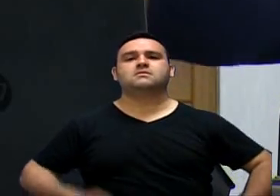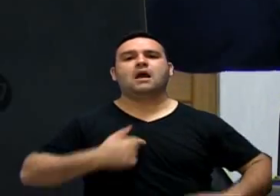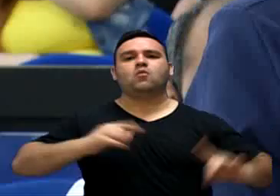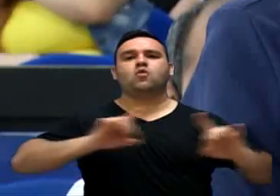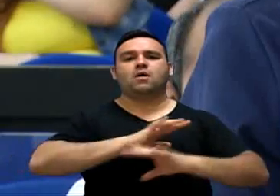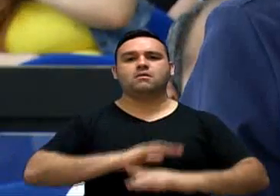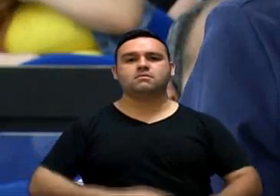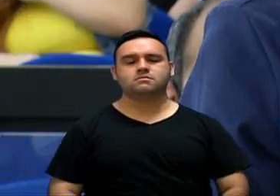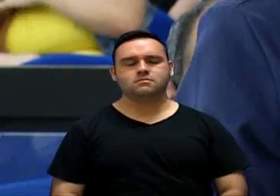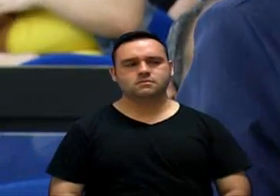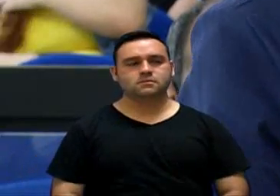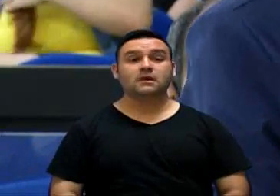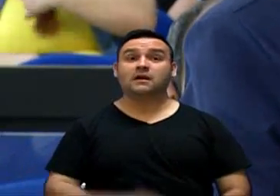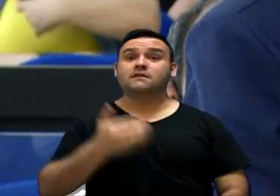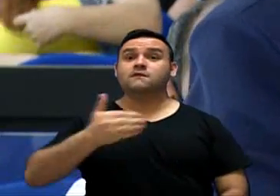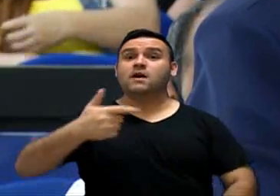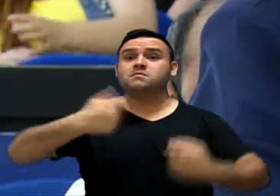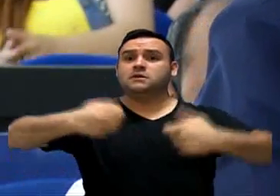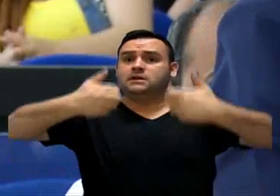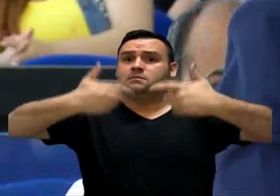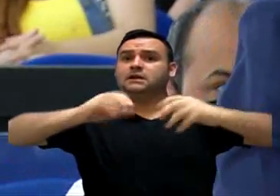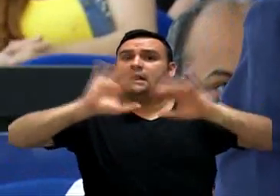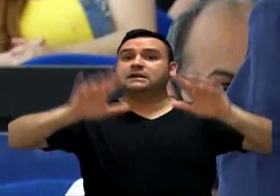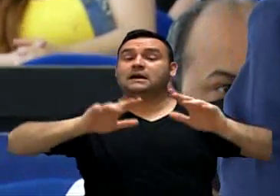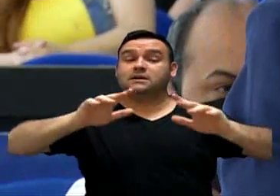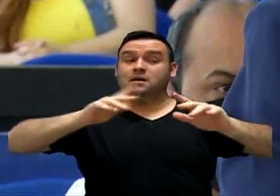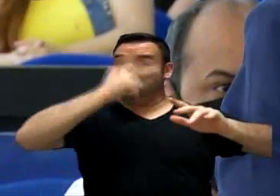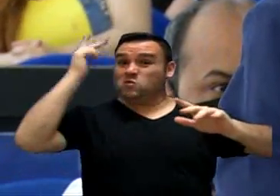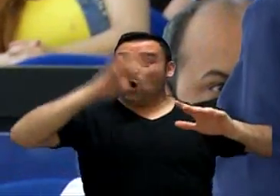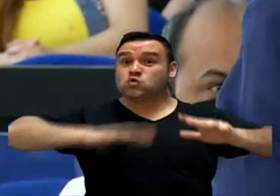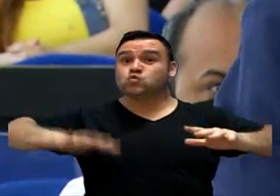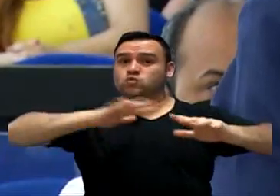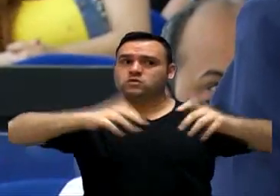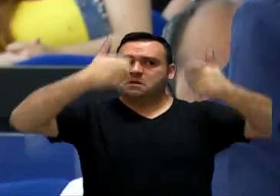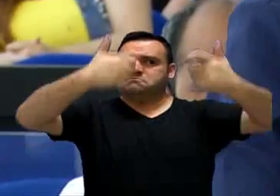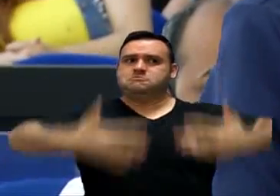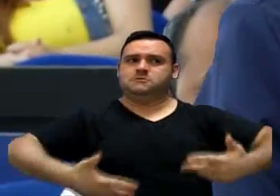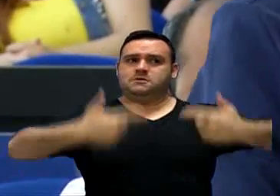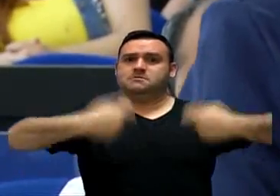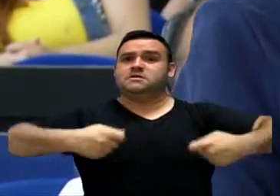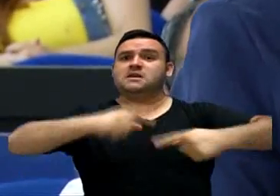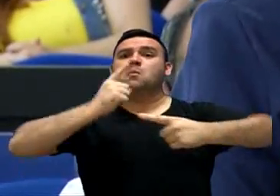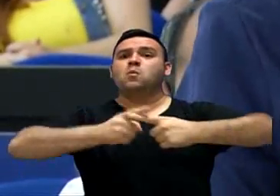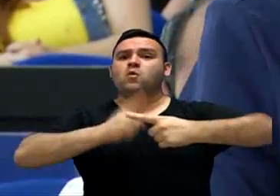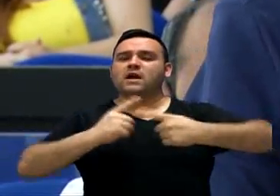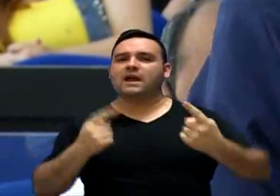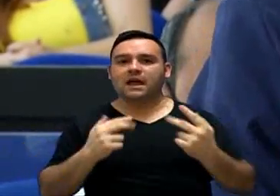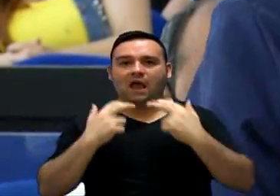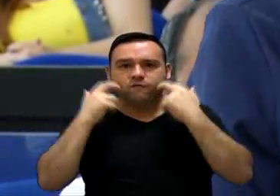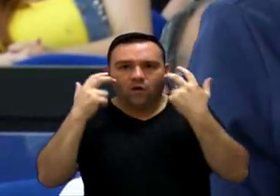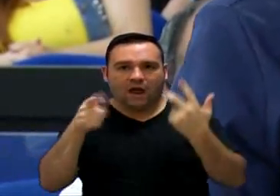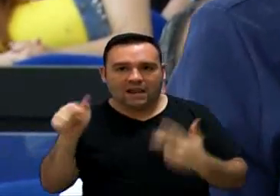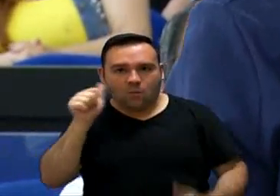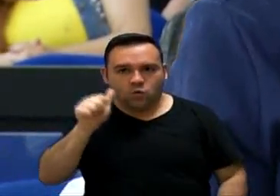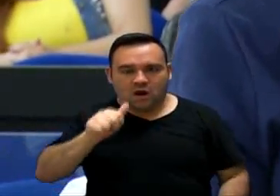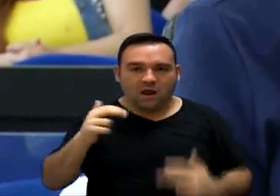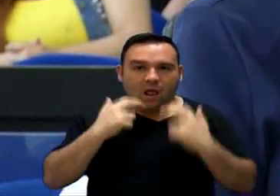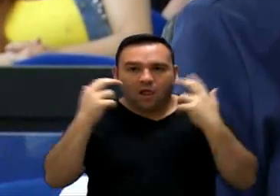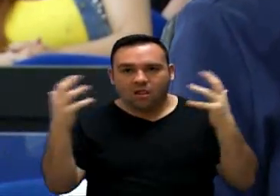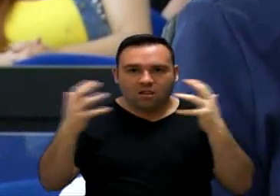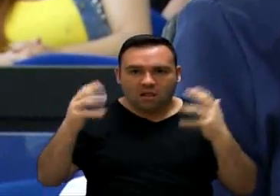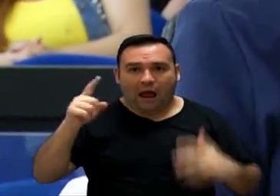Concluo. E vai ter que ter um esclarecimento público de por que essa situação foi feita. É para intimidar uma mulher, é